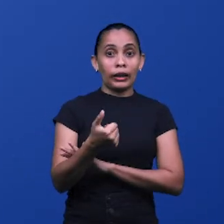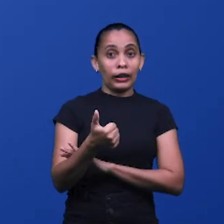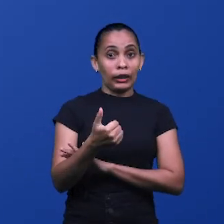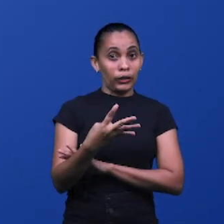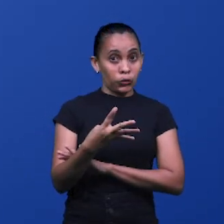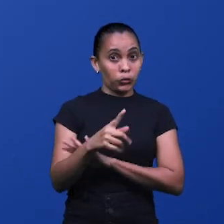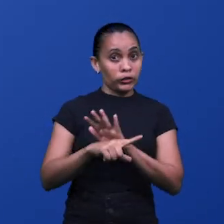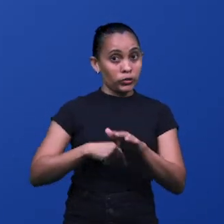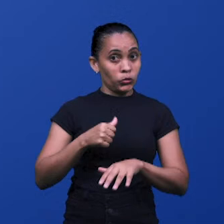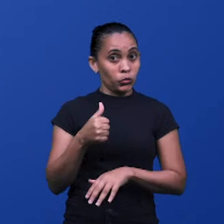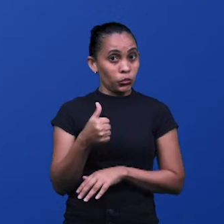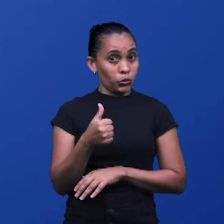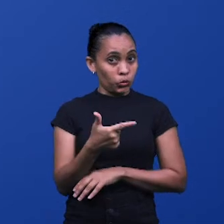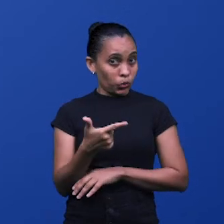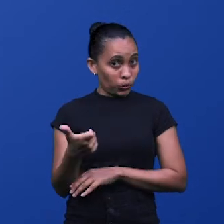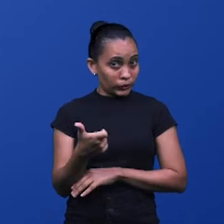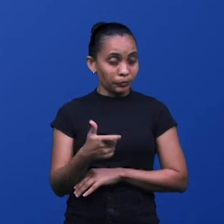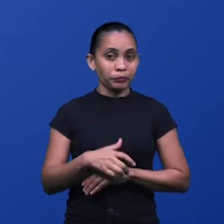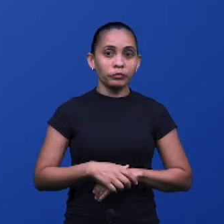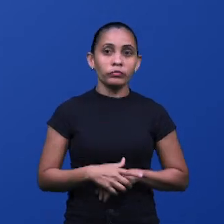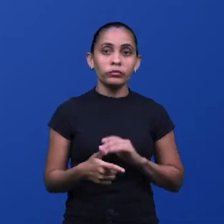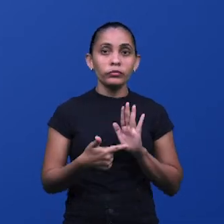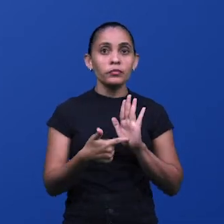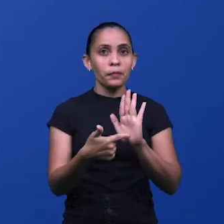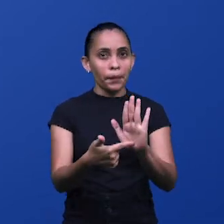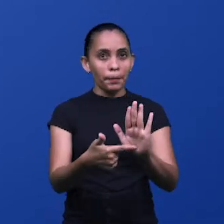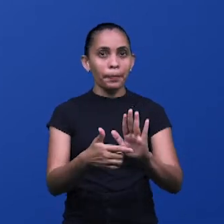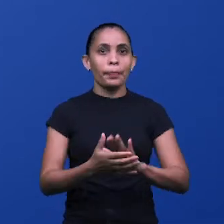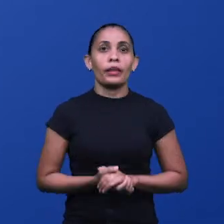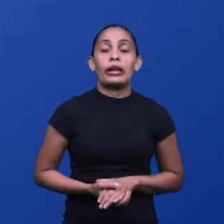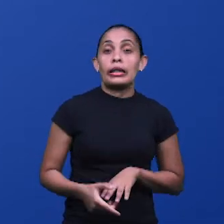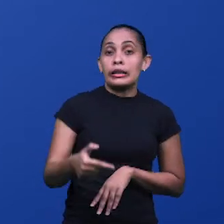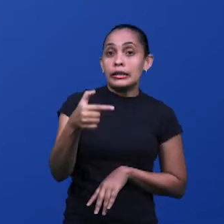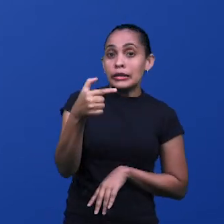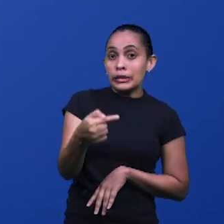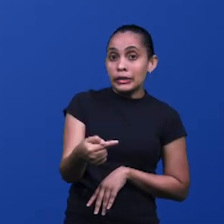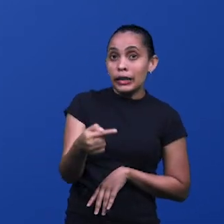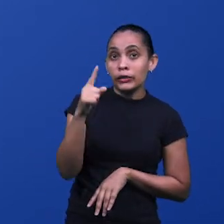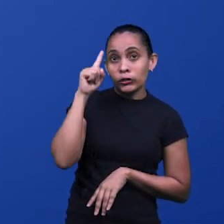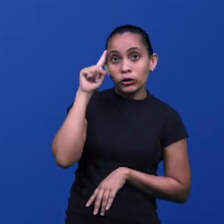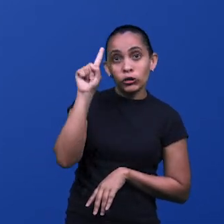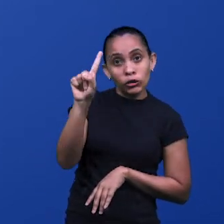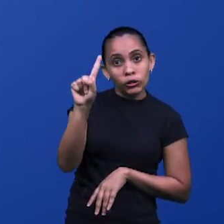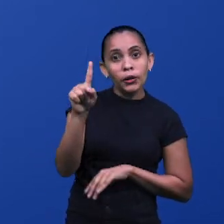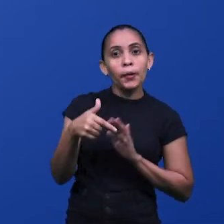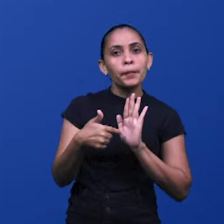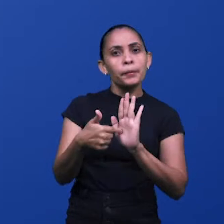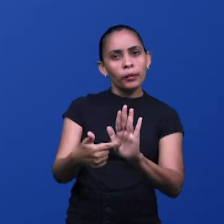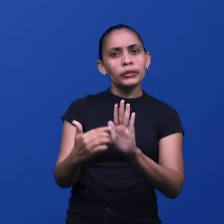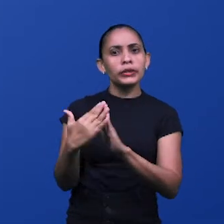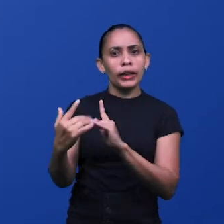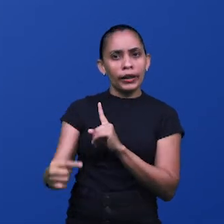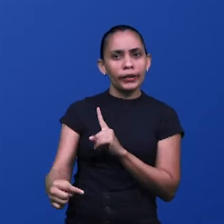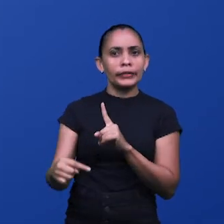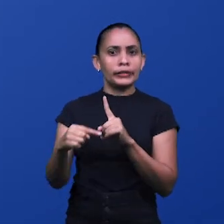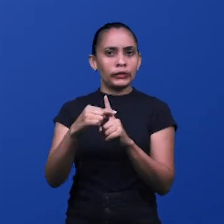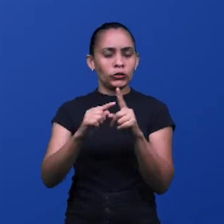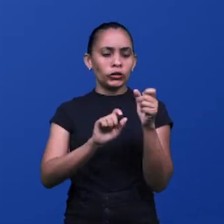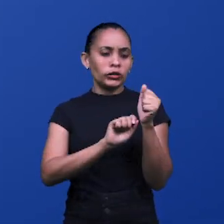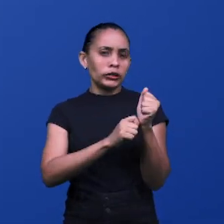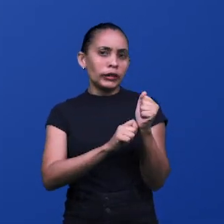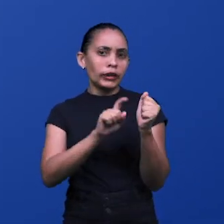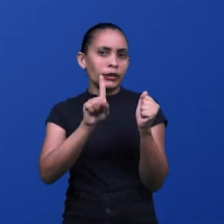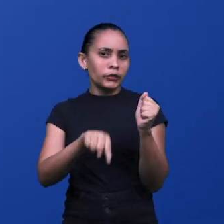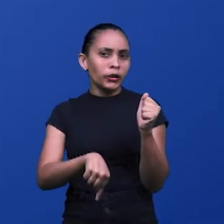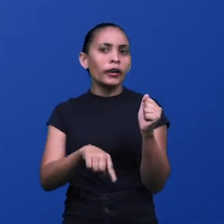a expressão 7 dias das bodas representa a igreja, e o enigma é o Senhor Jesus, que não